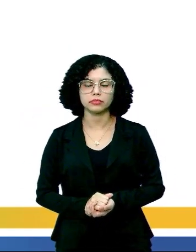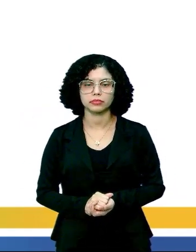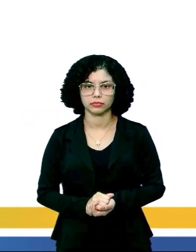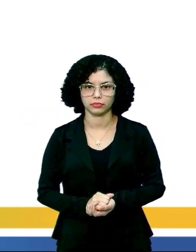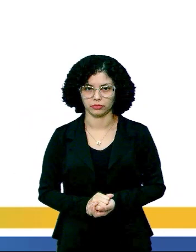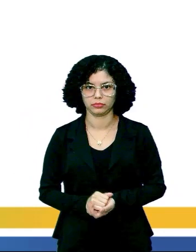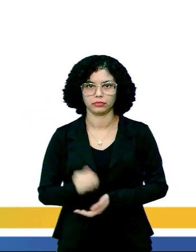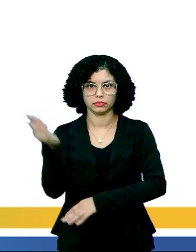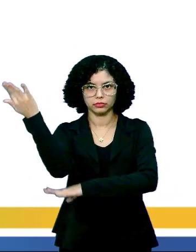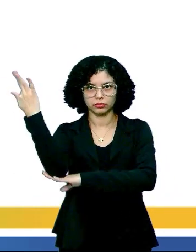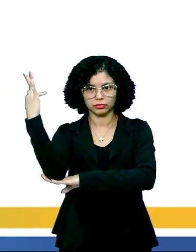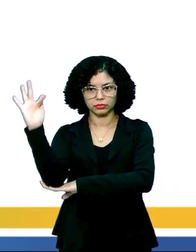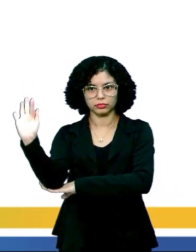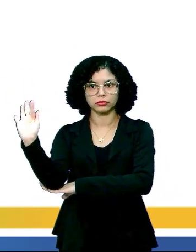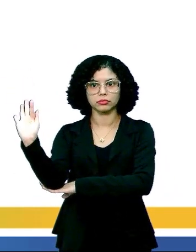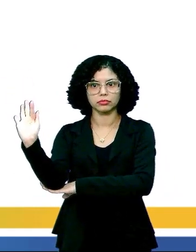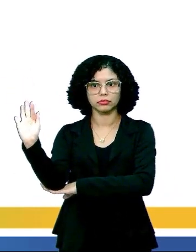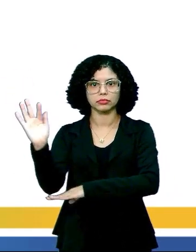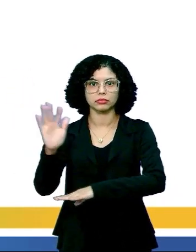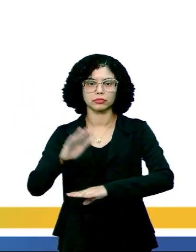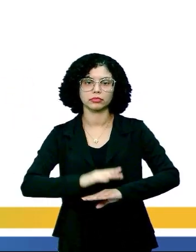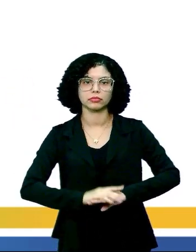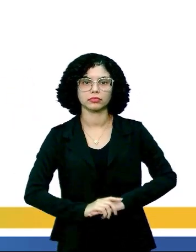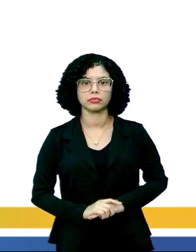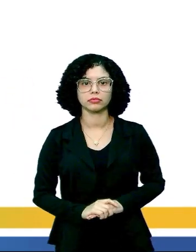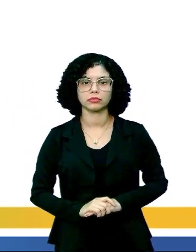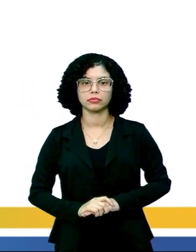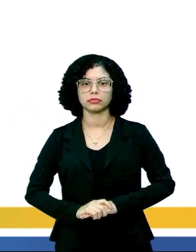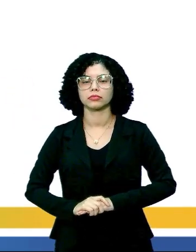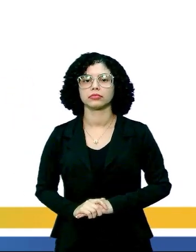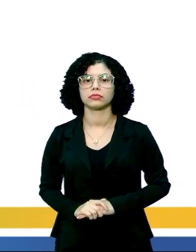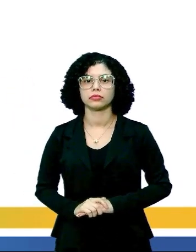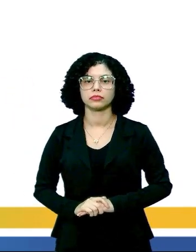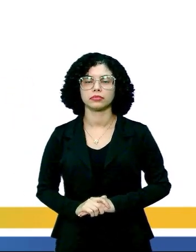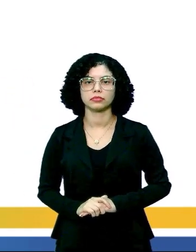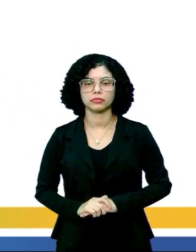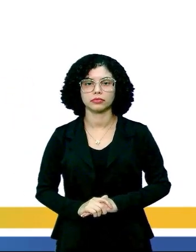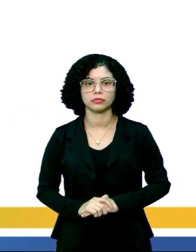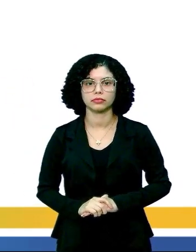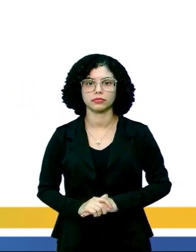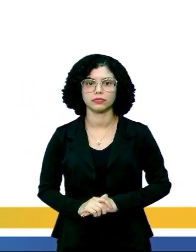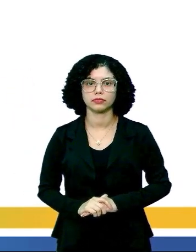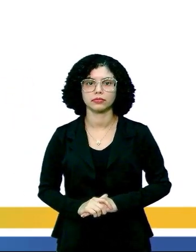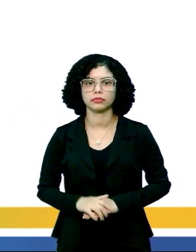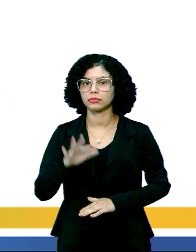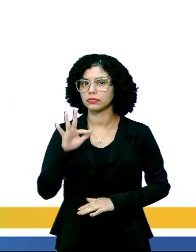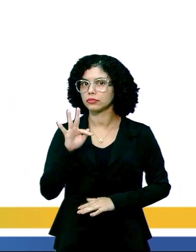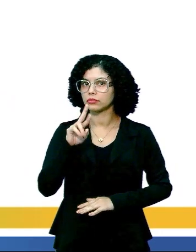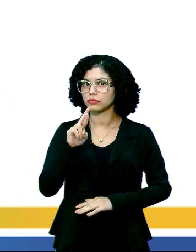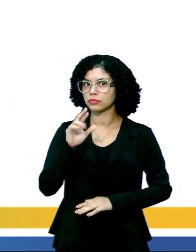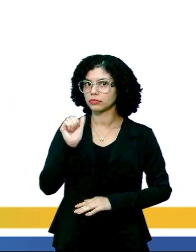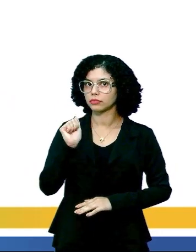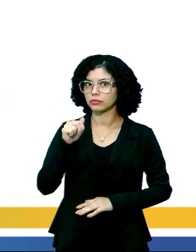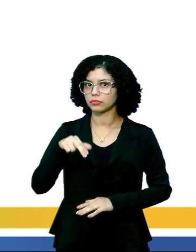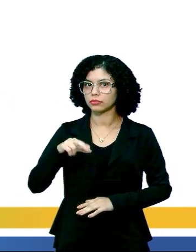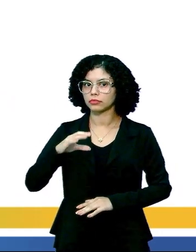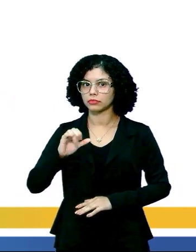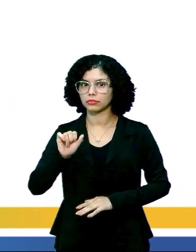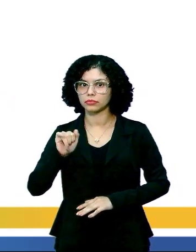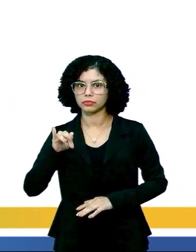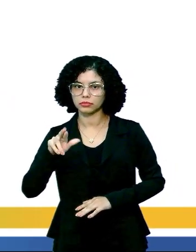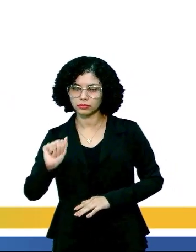Na França, quem nasceu na França, France, é francês, ou